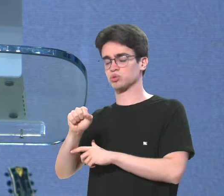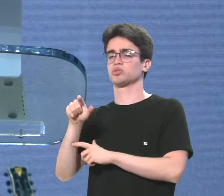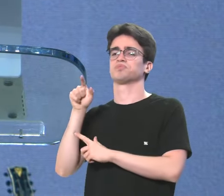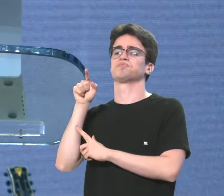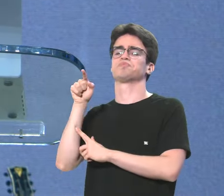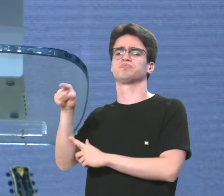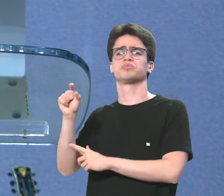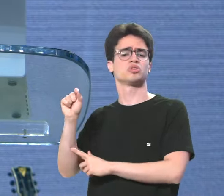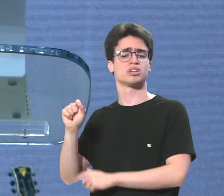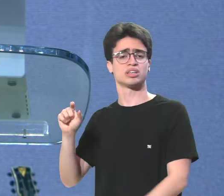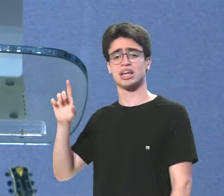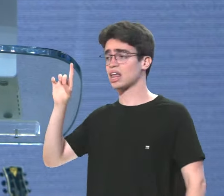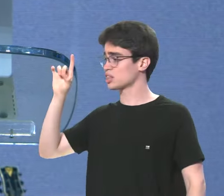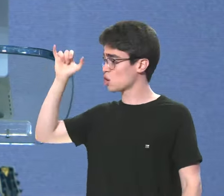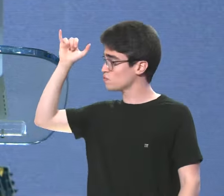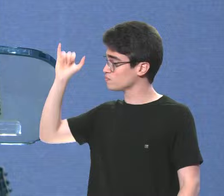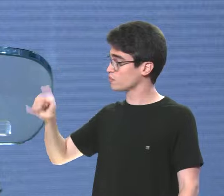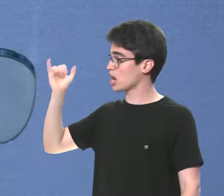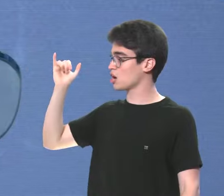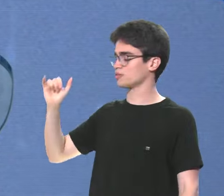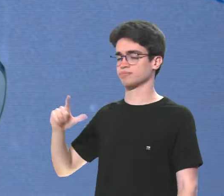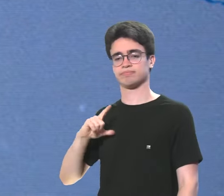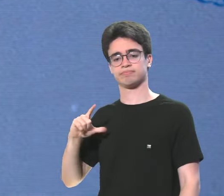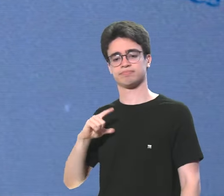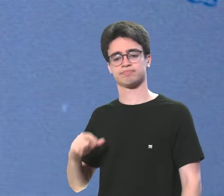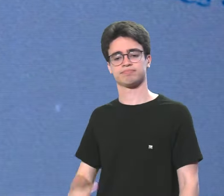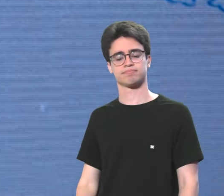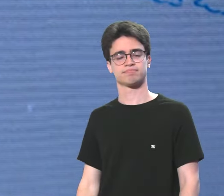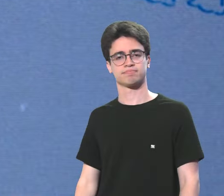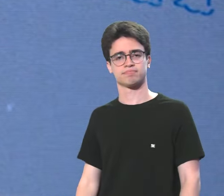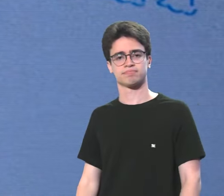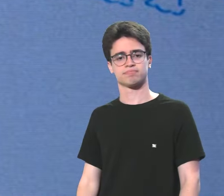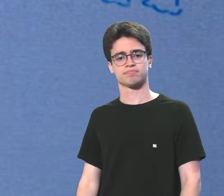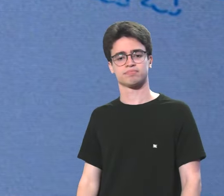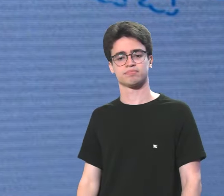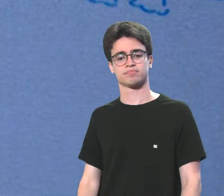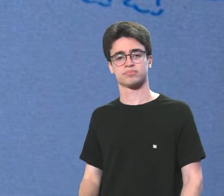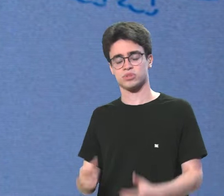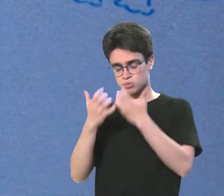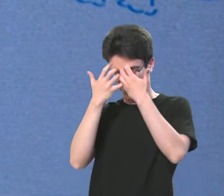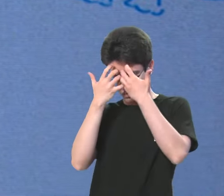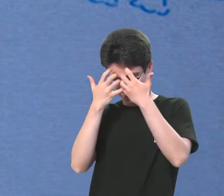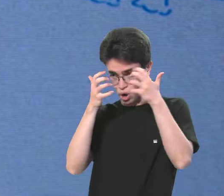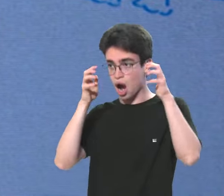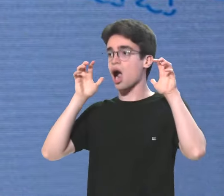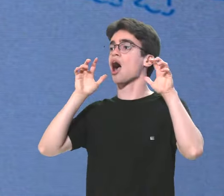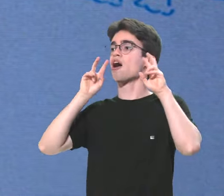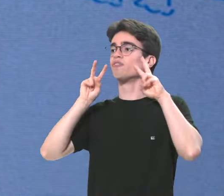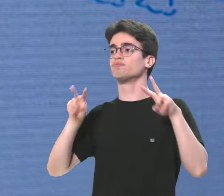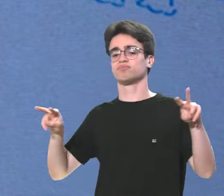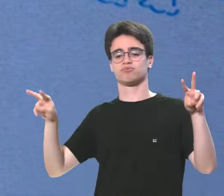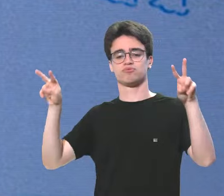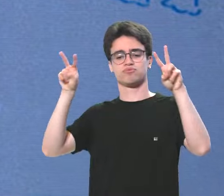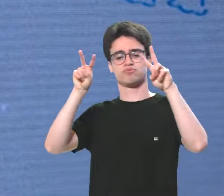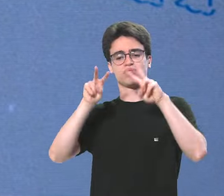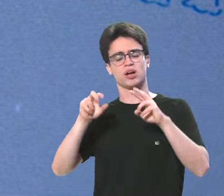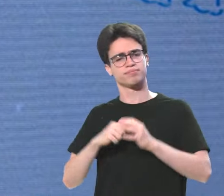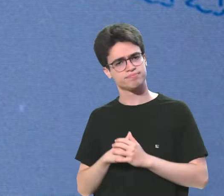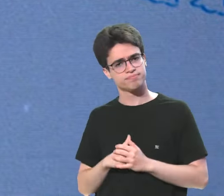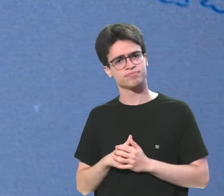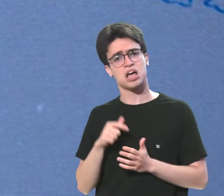recebeu o chamado dele e os olhos dele são abertos isso tem um